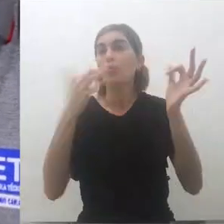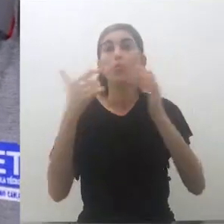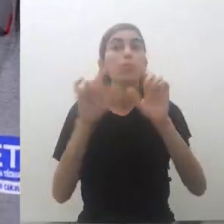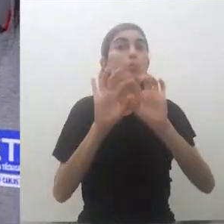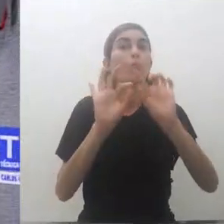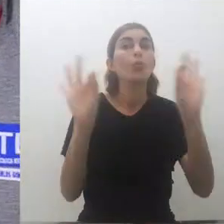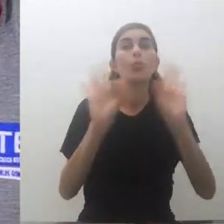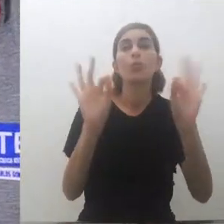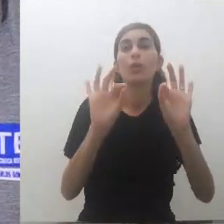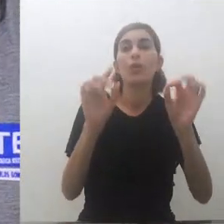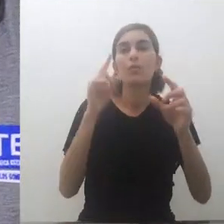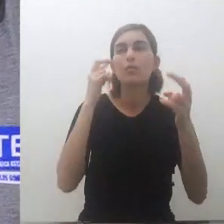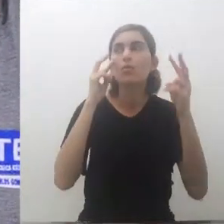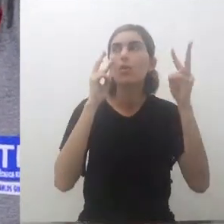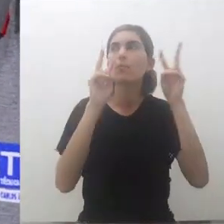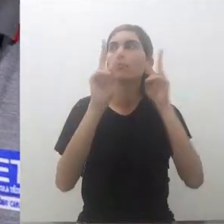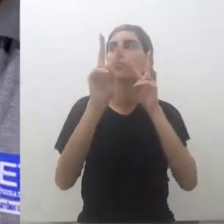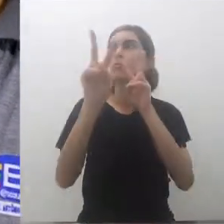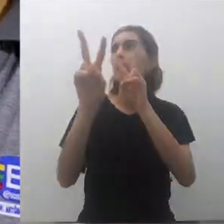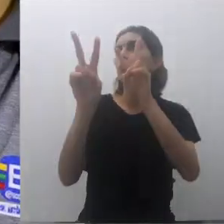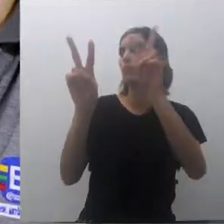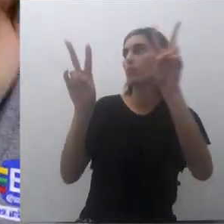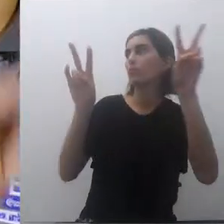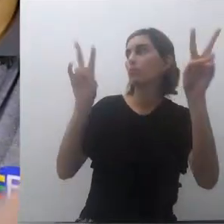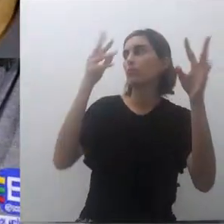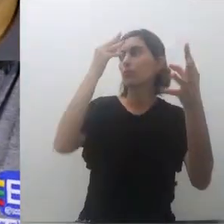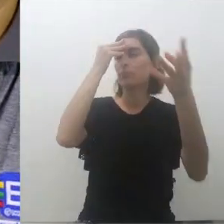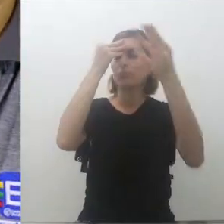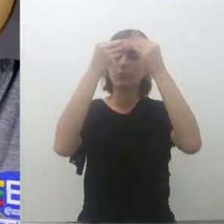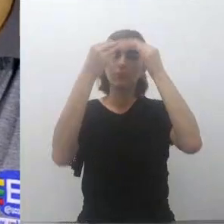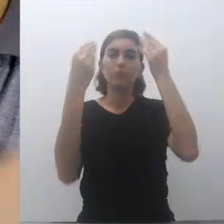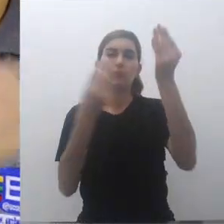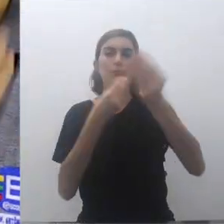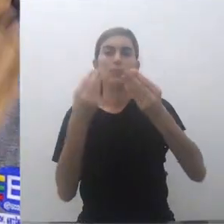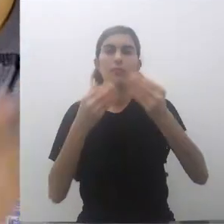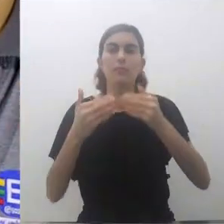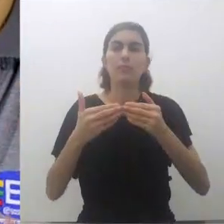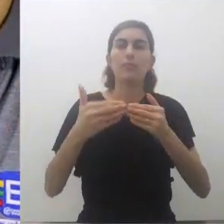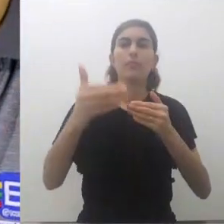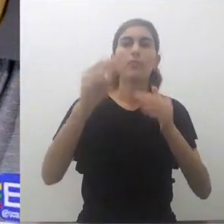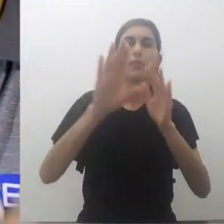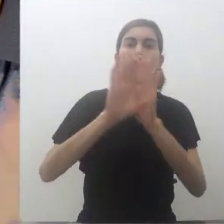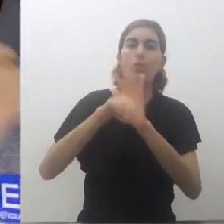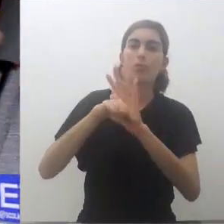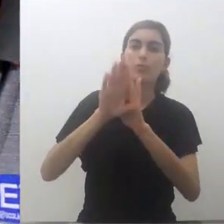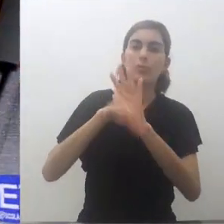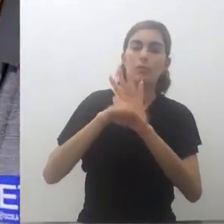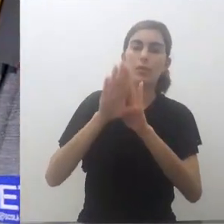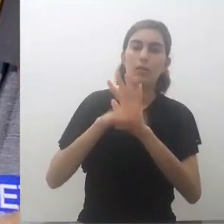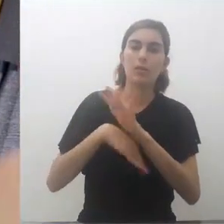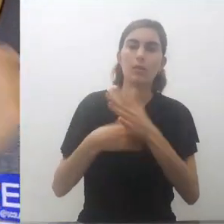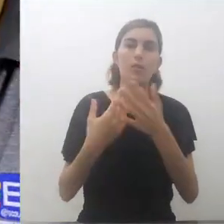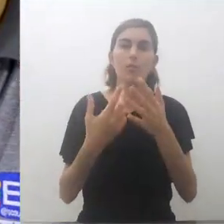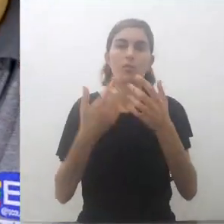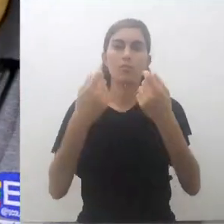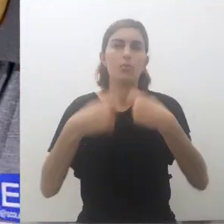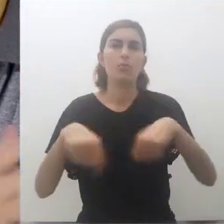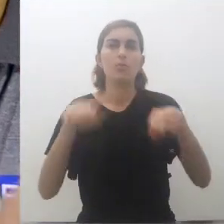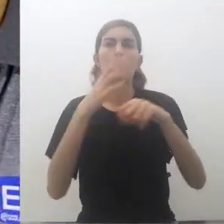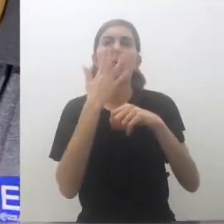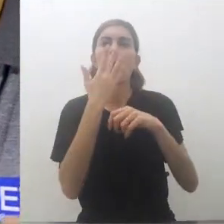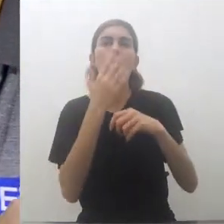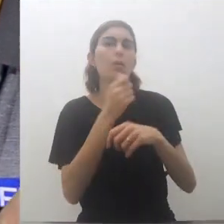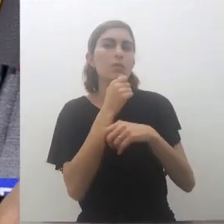já visualiza a partir dos conceitos. Não estou pensando em cores ainda, não